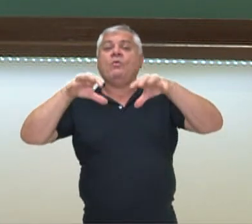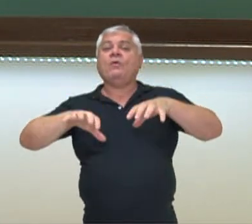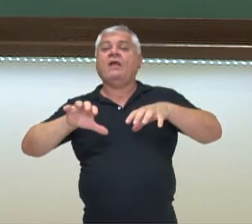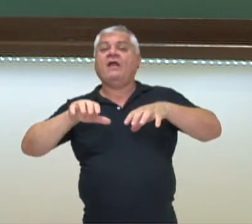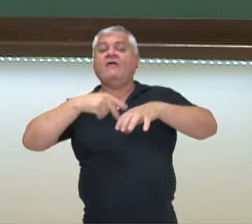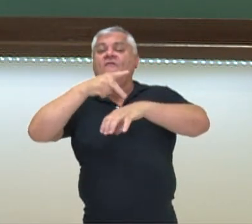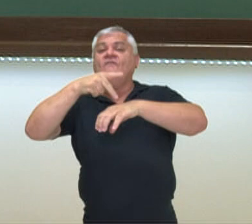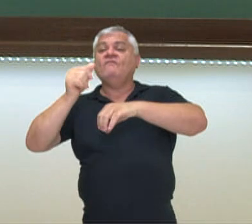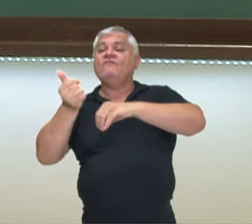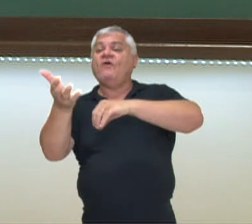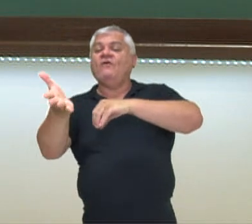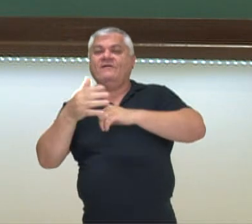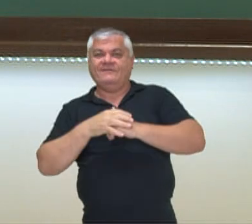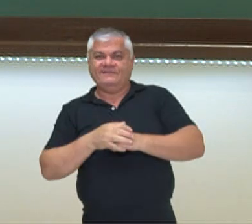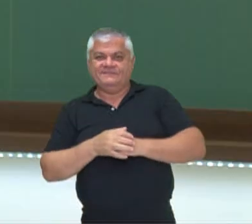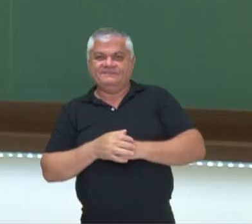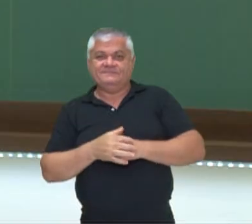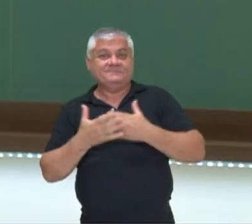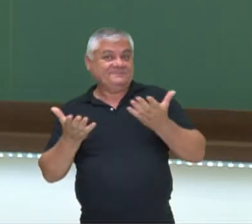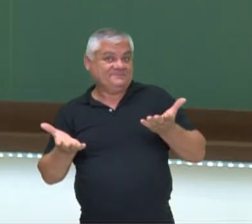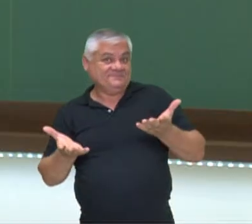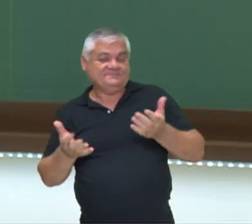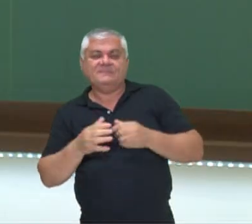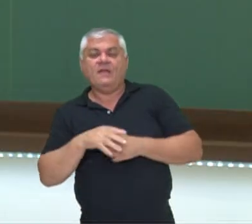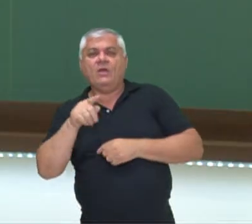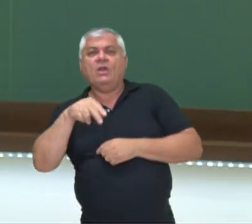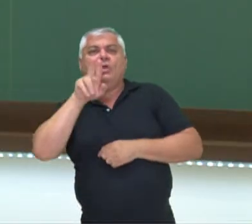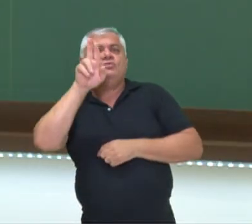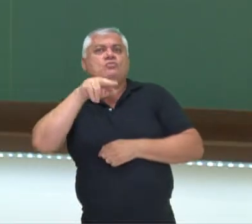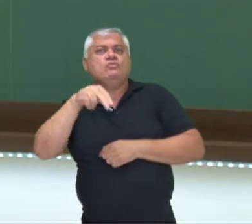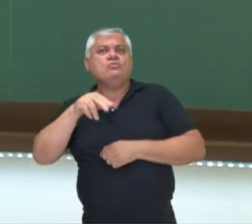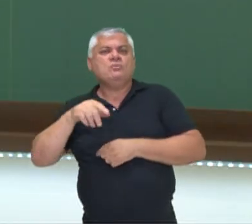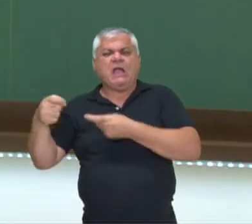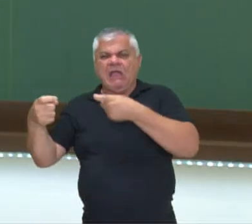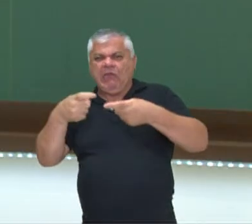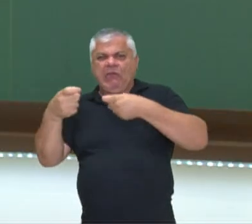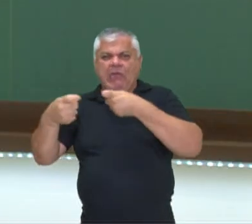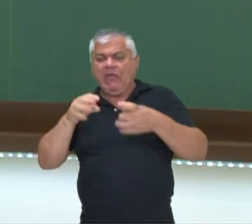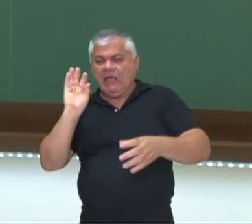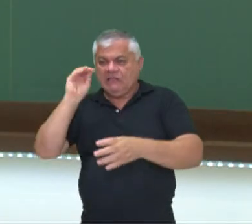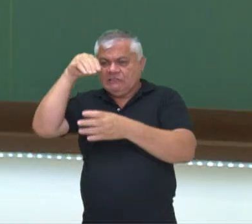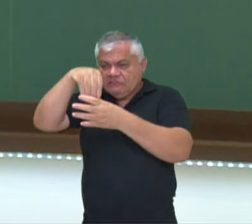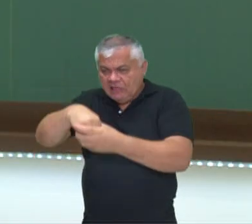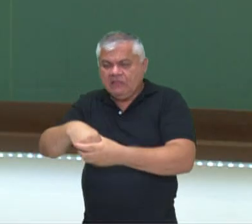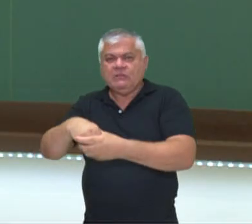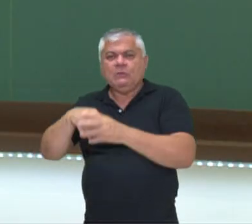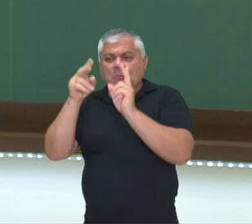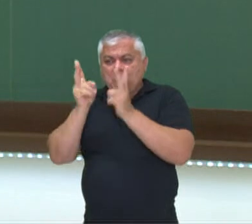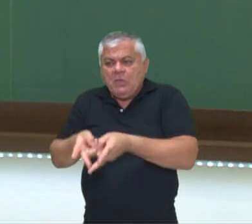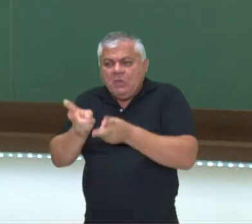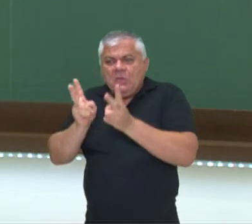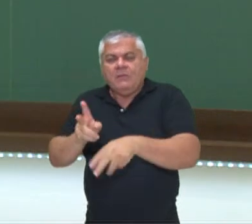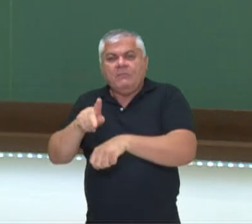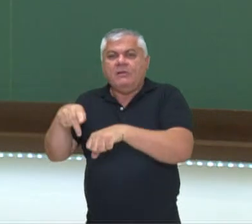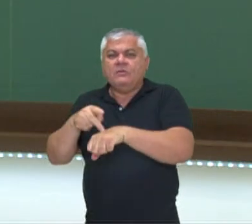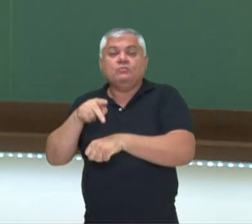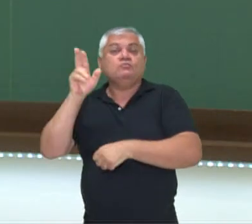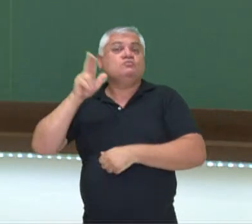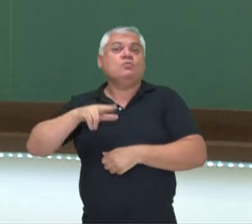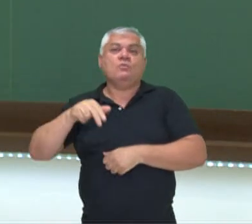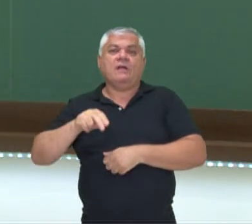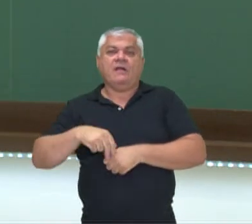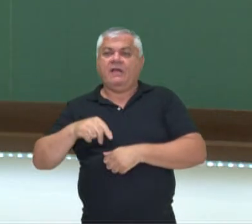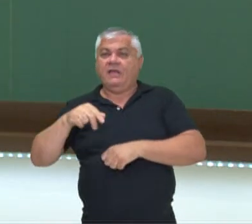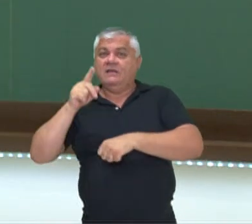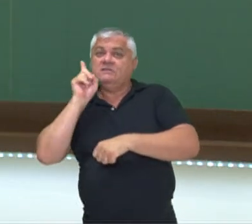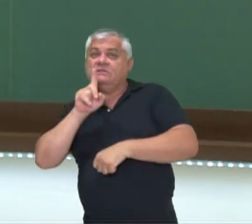alheios. Durante o processo da Guerra Fria, nunca efetivamente teve um conflito bélico em nenhum dos